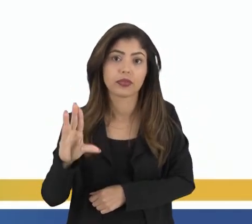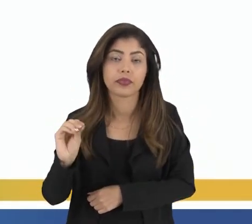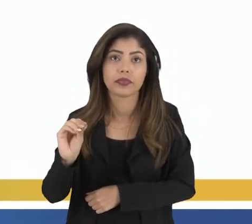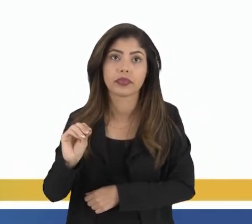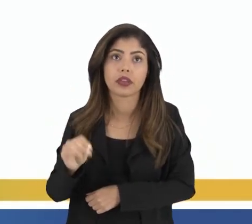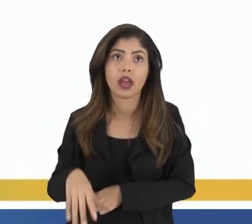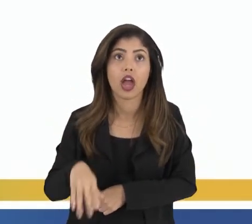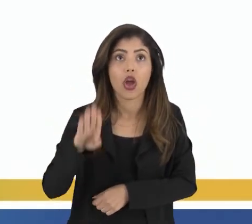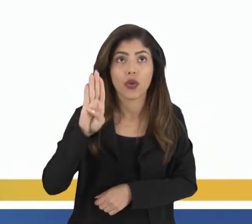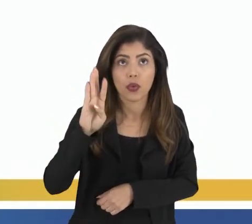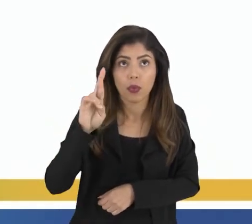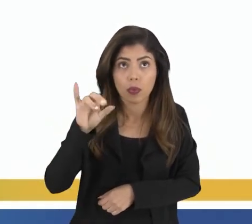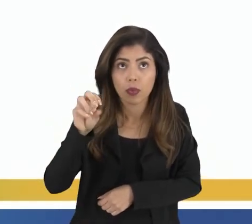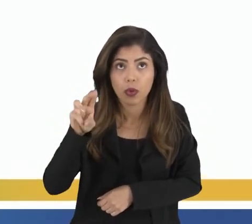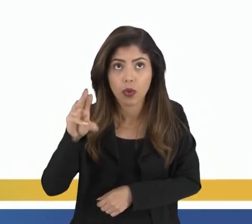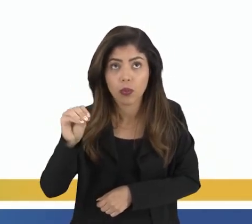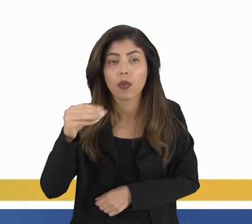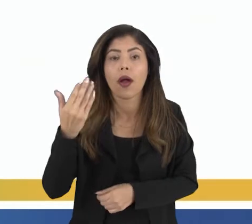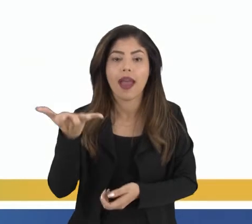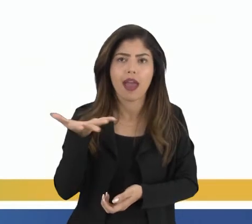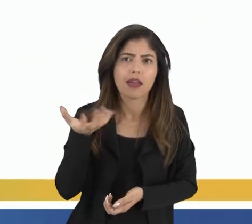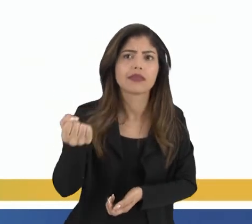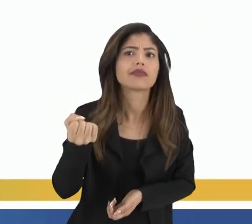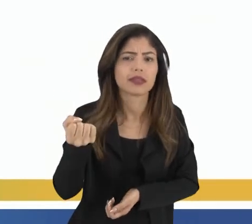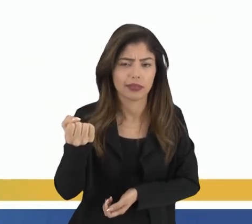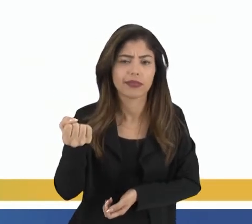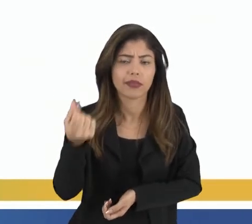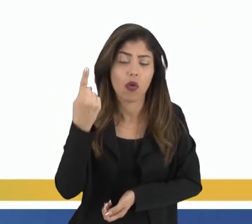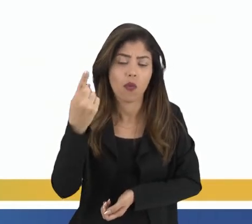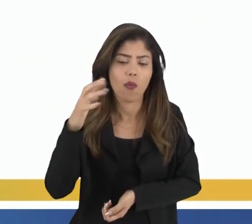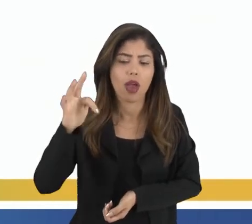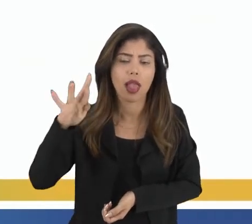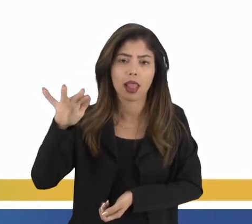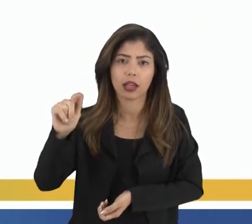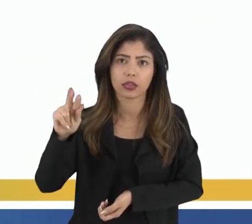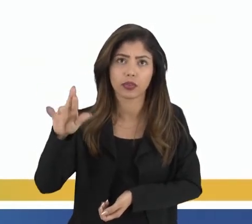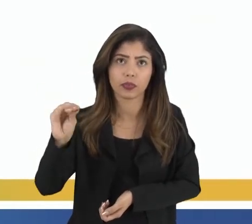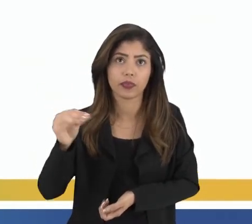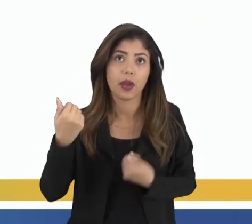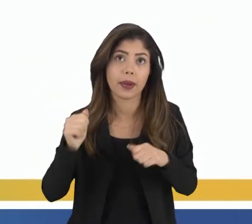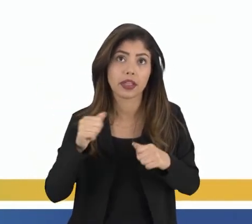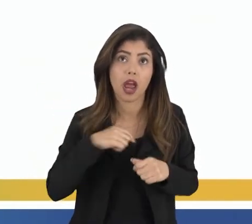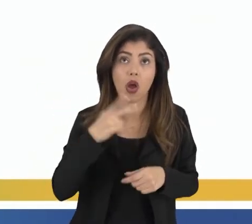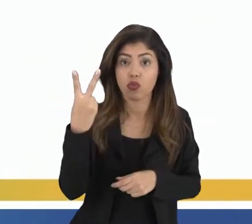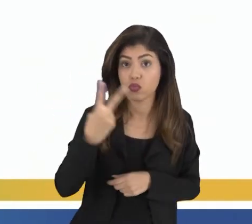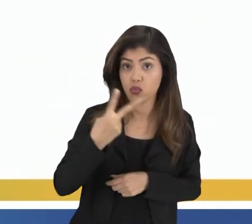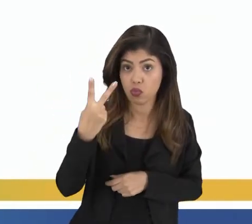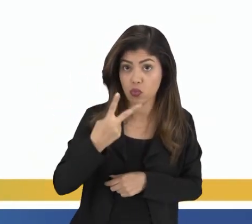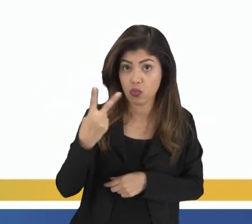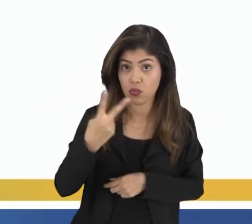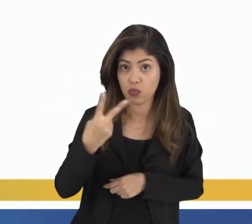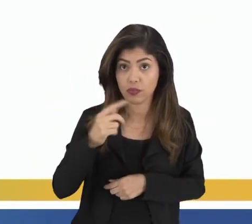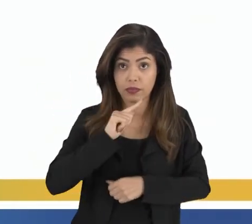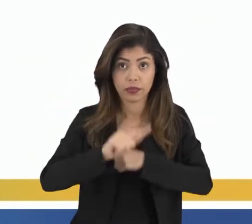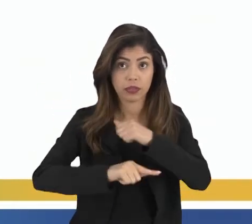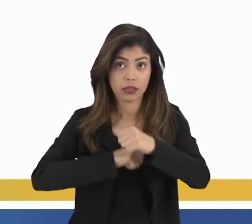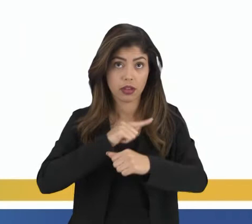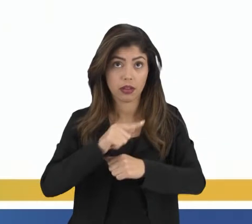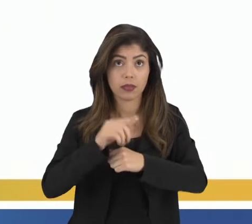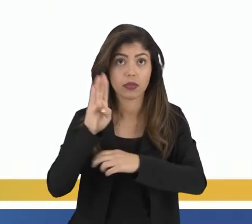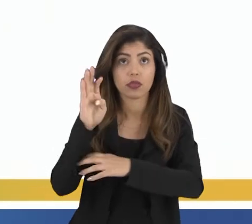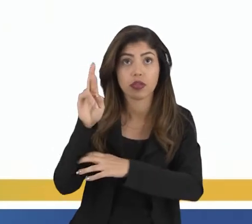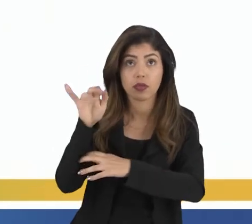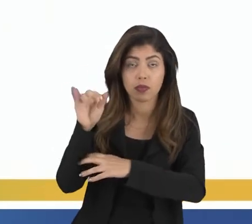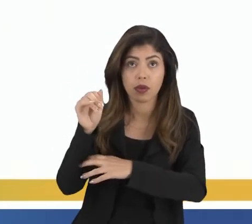2 elétrons. E o bromo está na família 7A, então ele só precisa receber um elétron. Daí eu precisarei